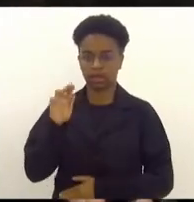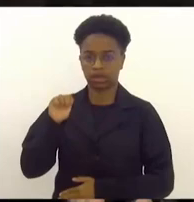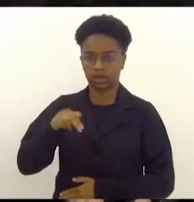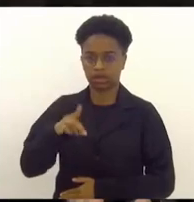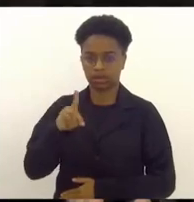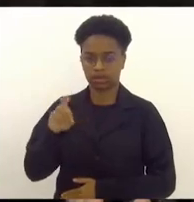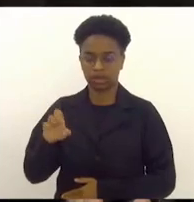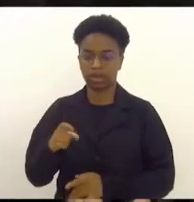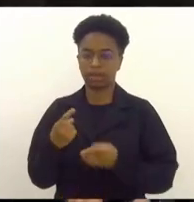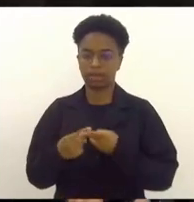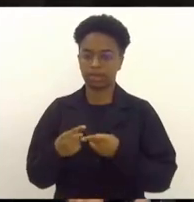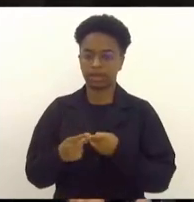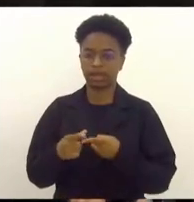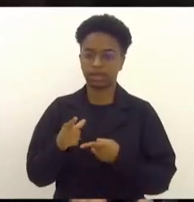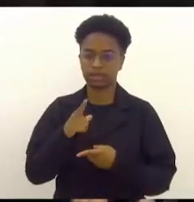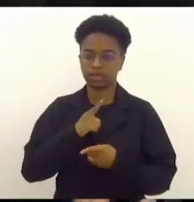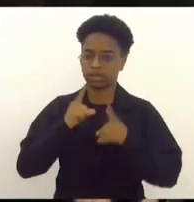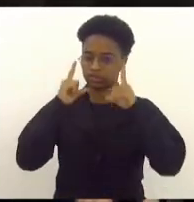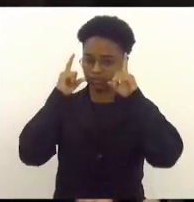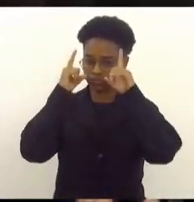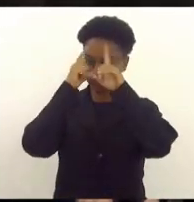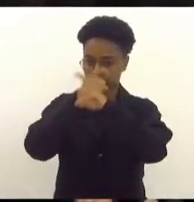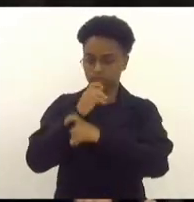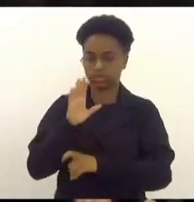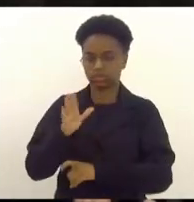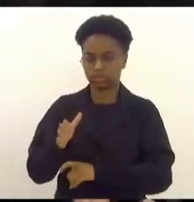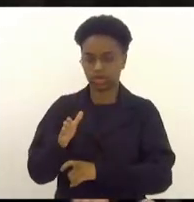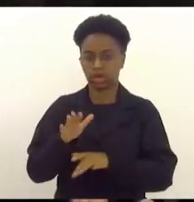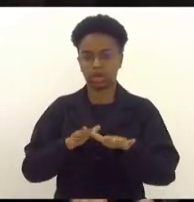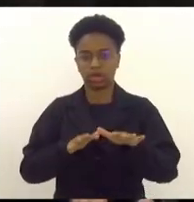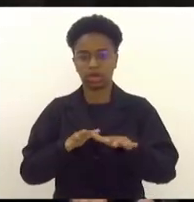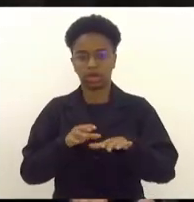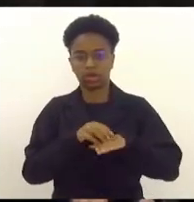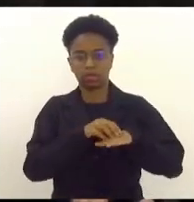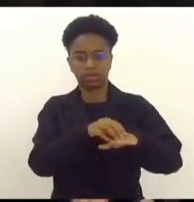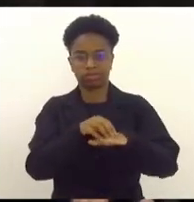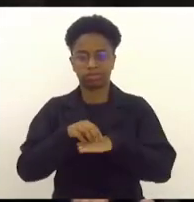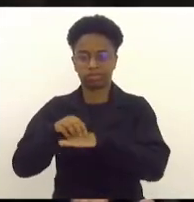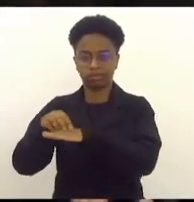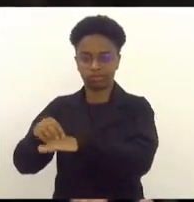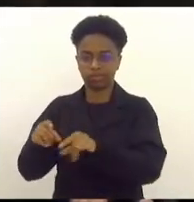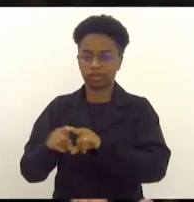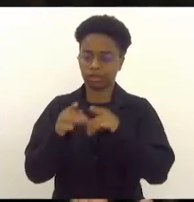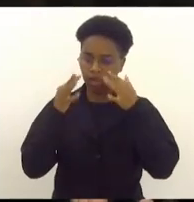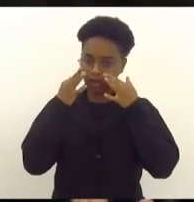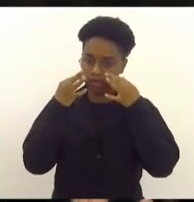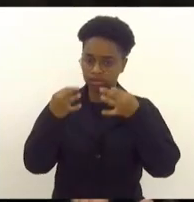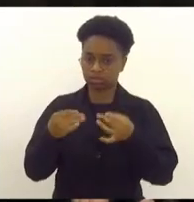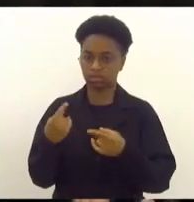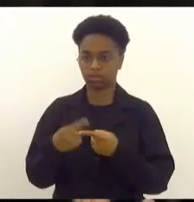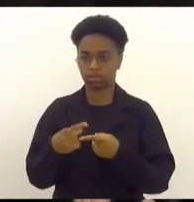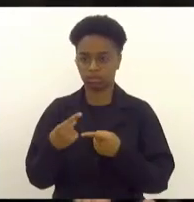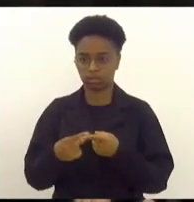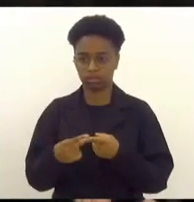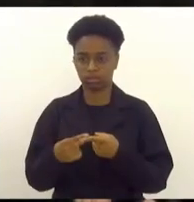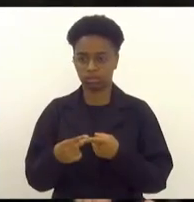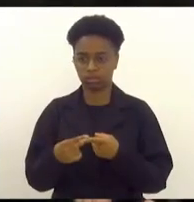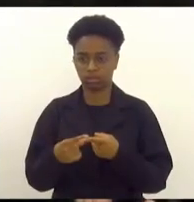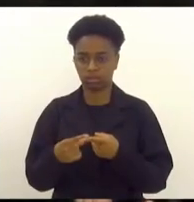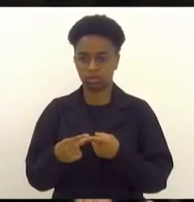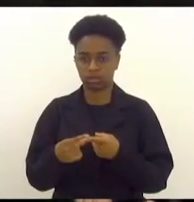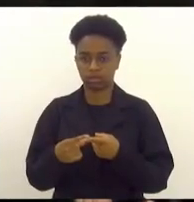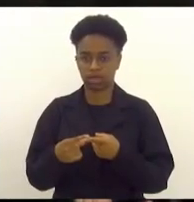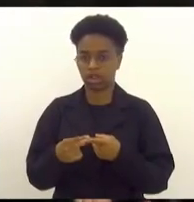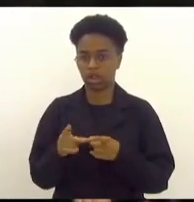por si só já tem todo uma dificuldade de locomoção de atenção porque não é estão fora do